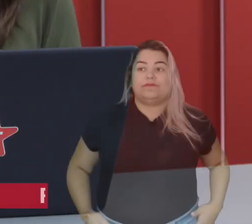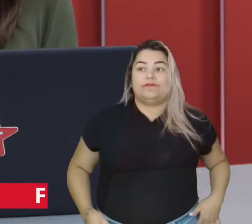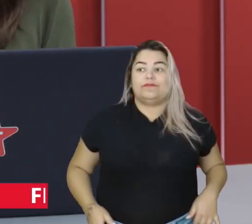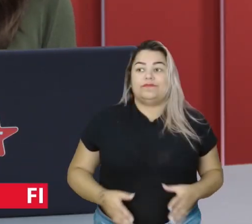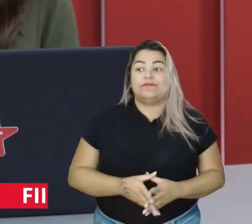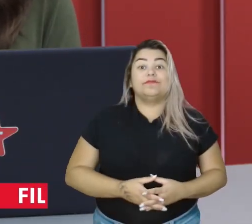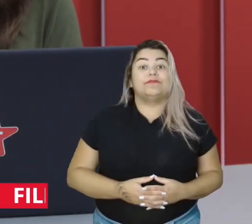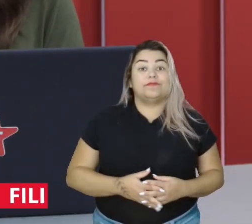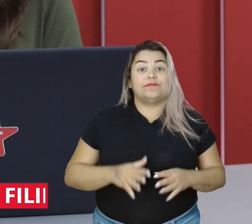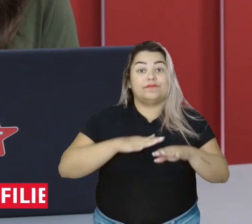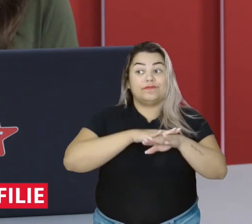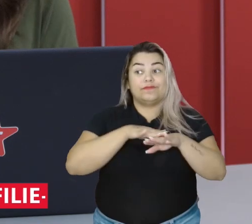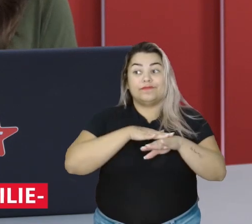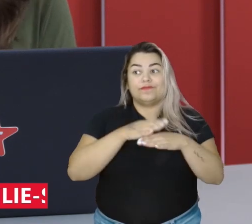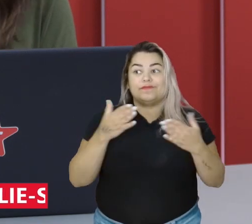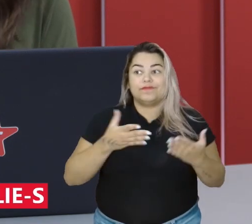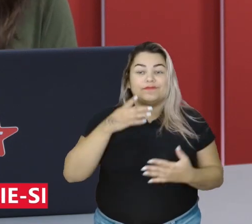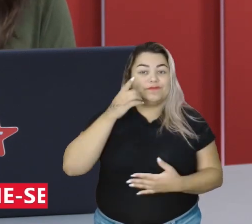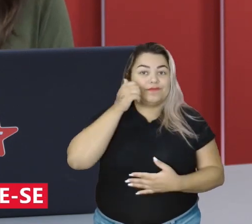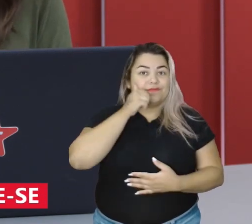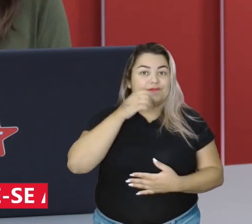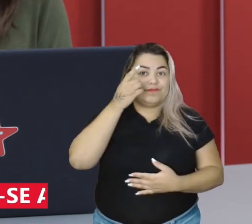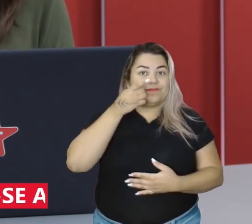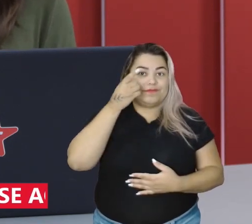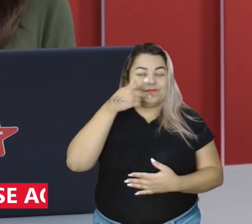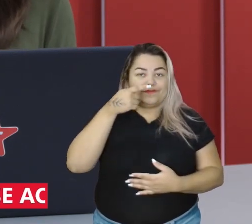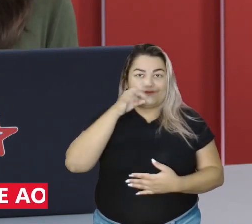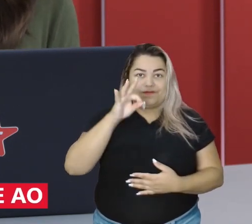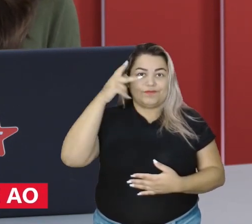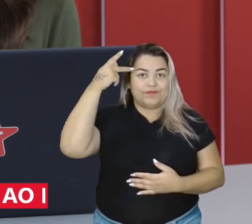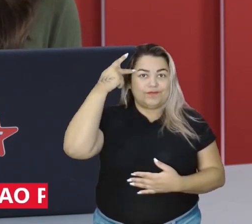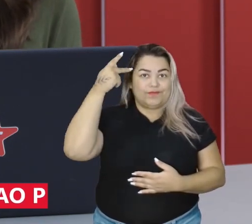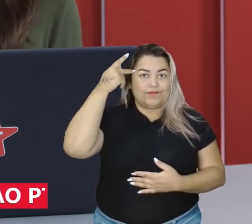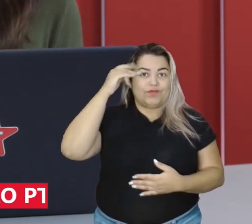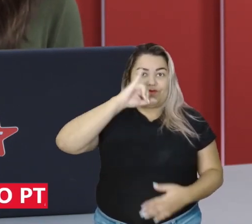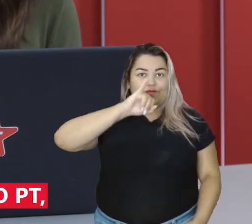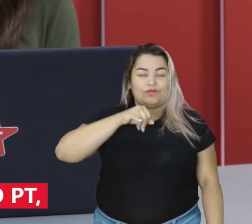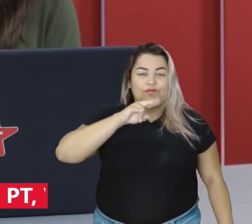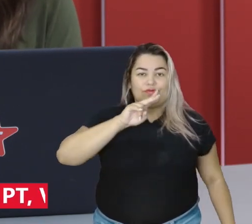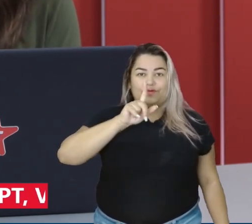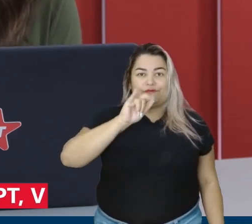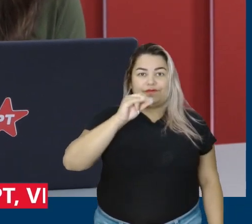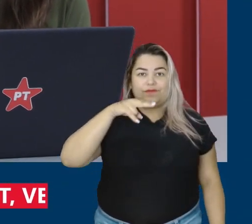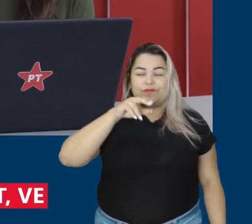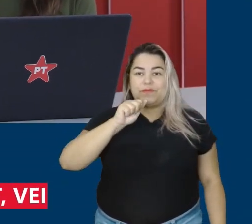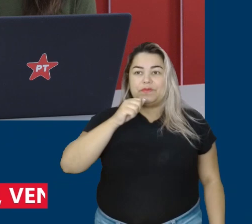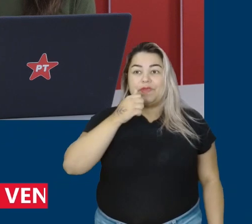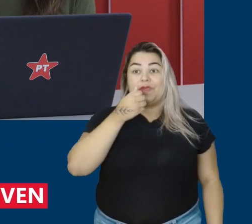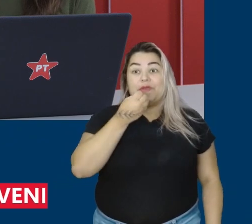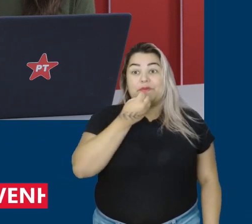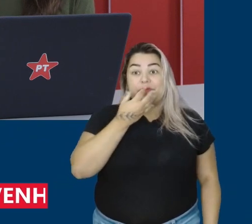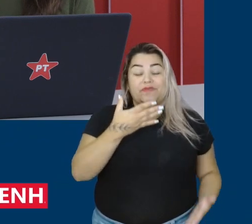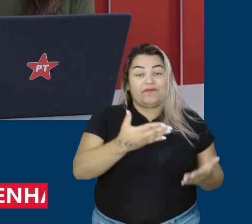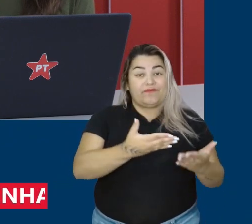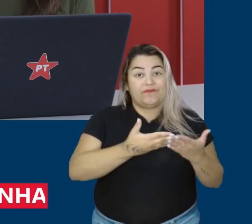E a gente conversa agora com a deputada federal pelo PT de São Paulo, Juliana Cardoso. Bem-vinda,